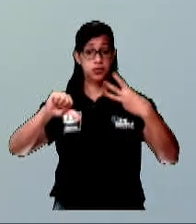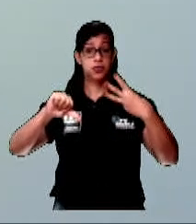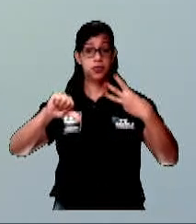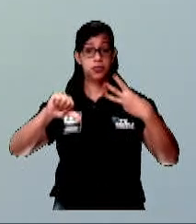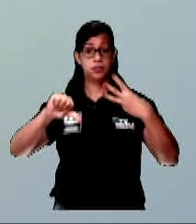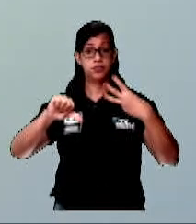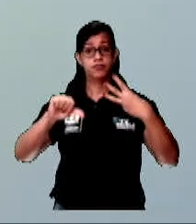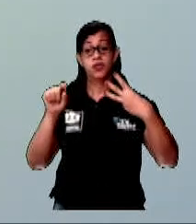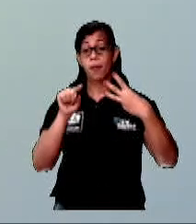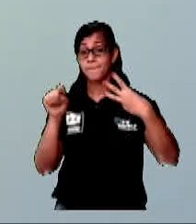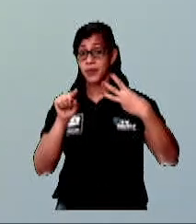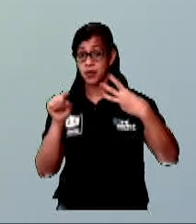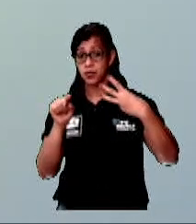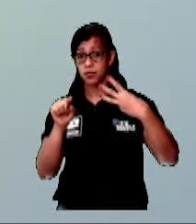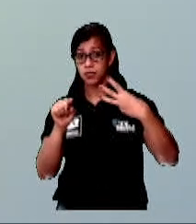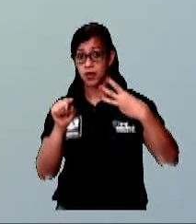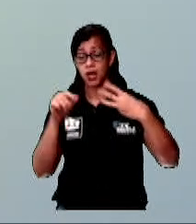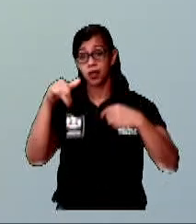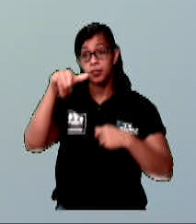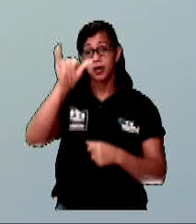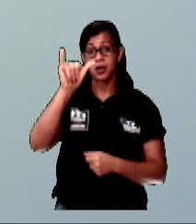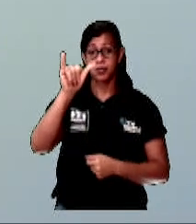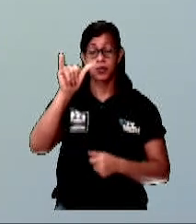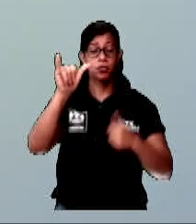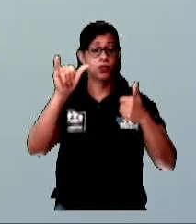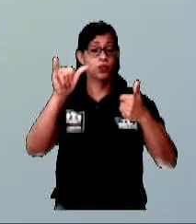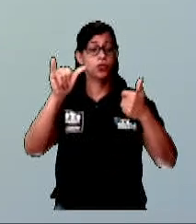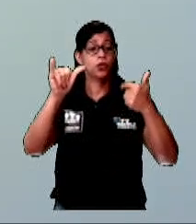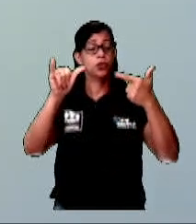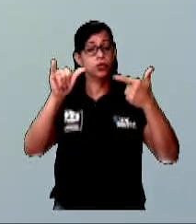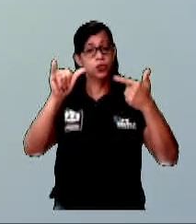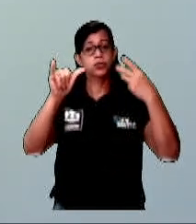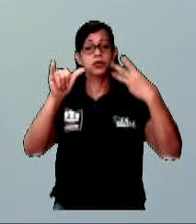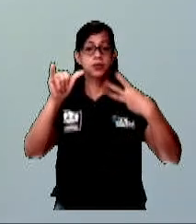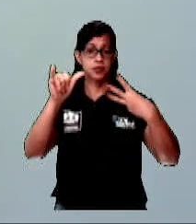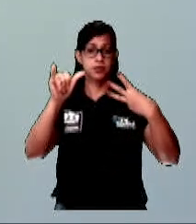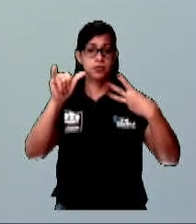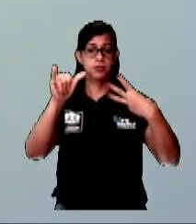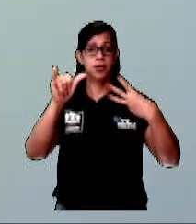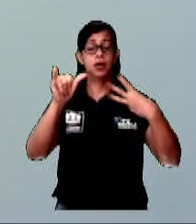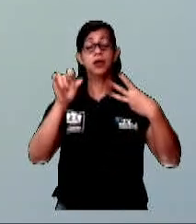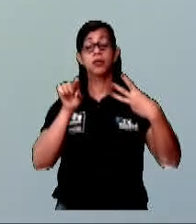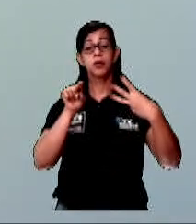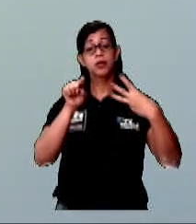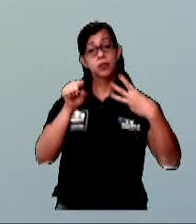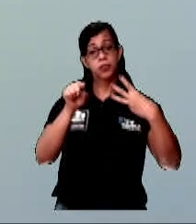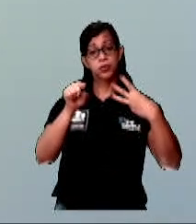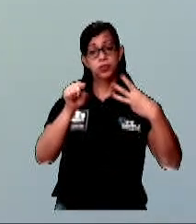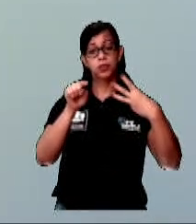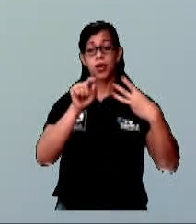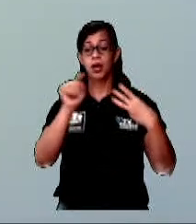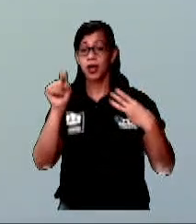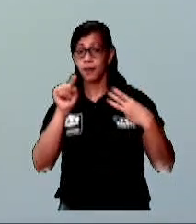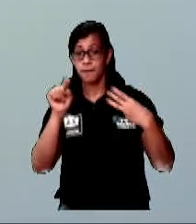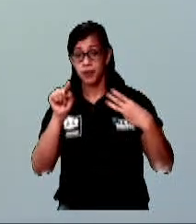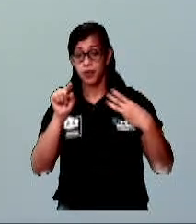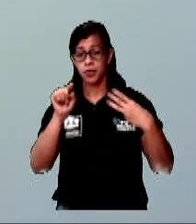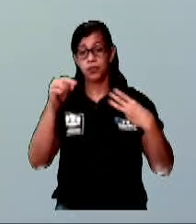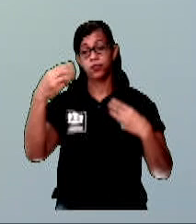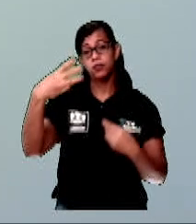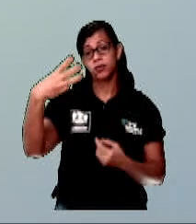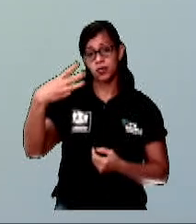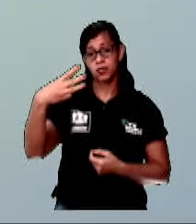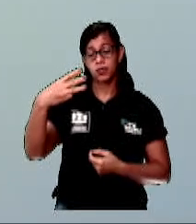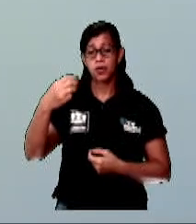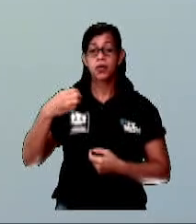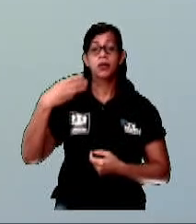agora para y, eu vou ter 1, 2, 3. Então quer dizer que esse ponto é menos 3, 3, porque o